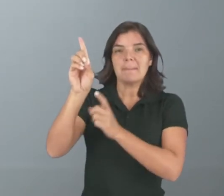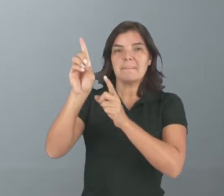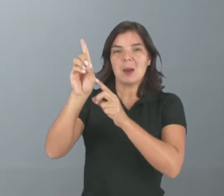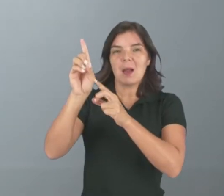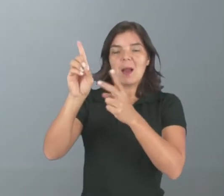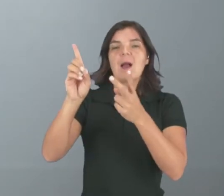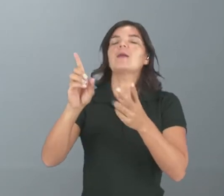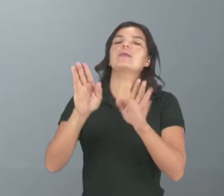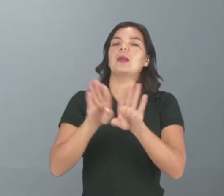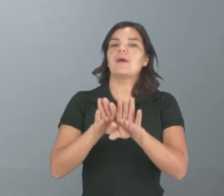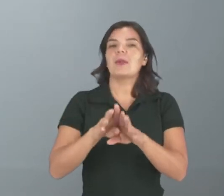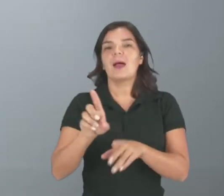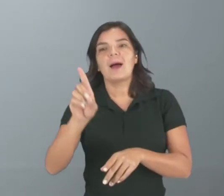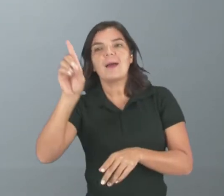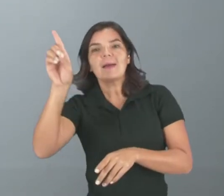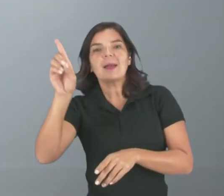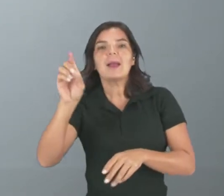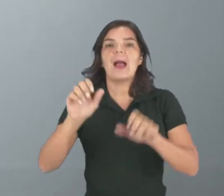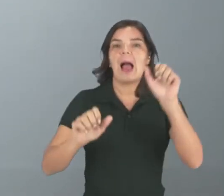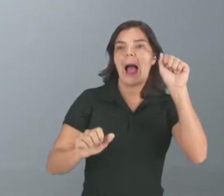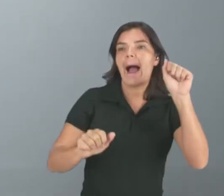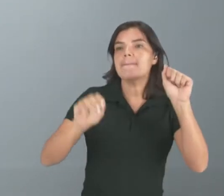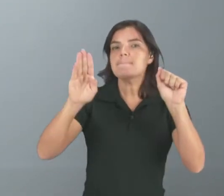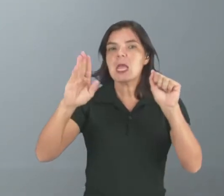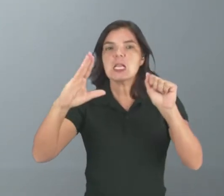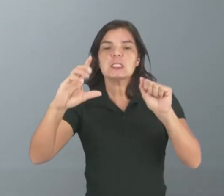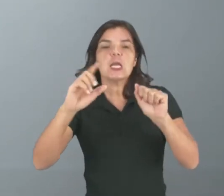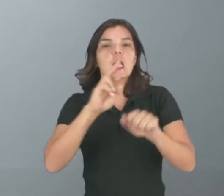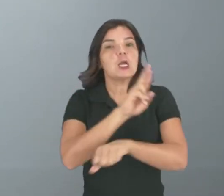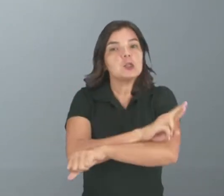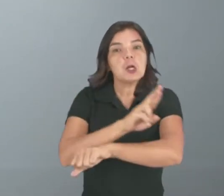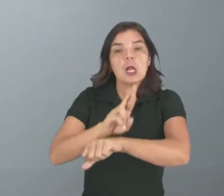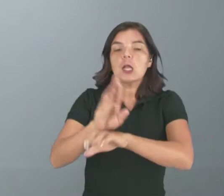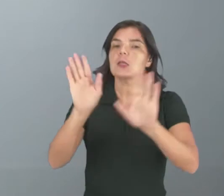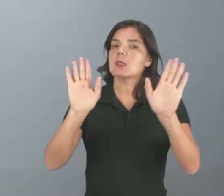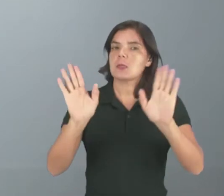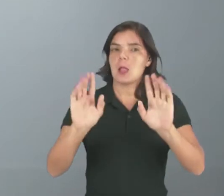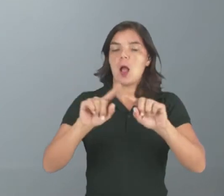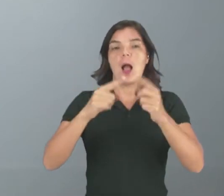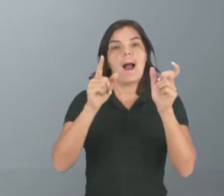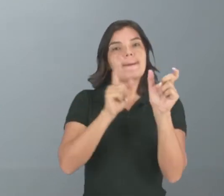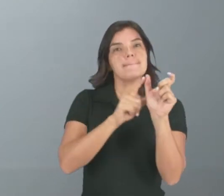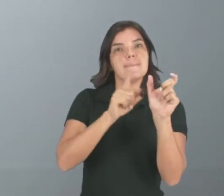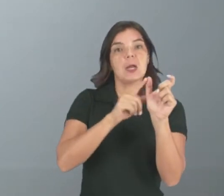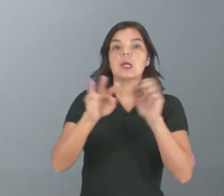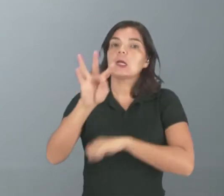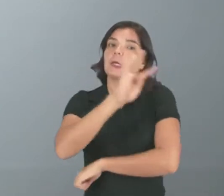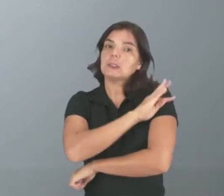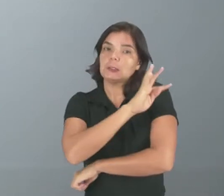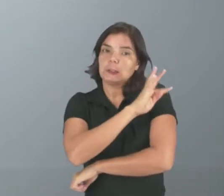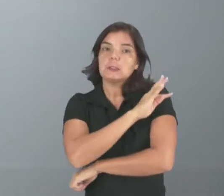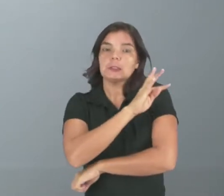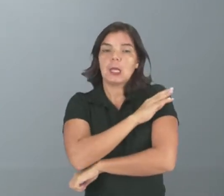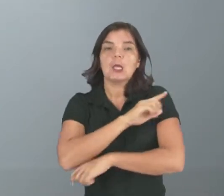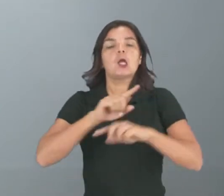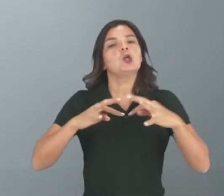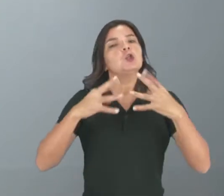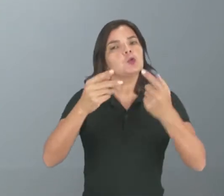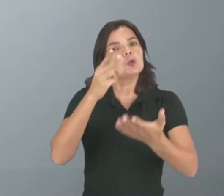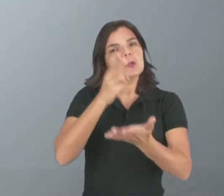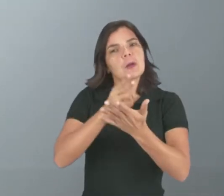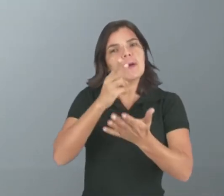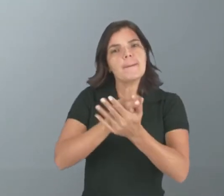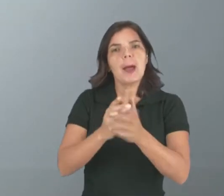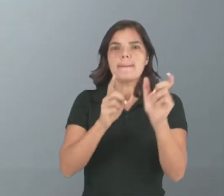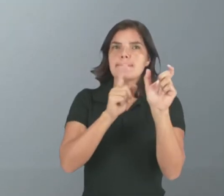fazendo apologia a A ou B ou C religião A, então a gente usa a linguagem técnica de transcendente. Então toda vez que